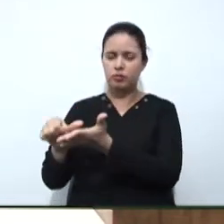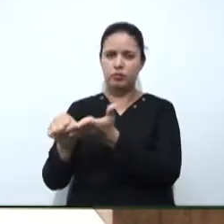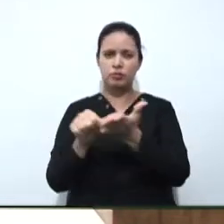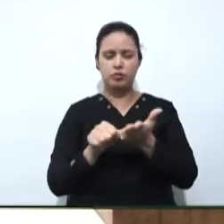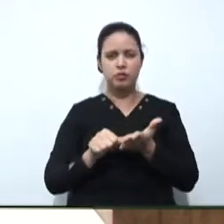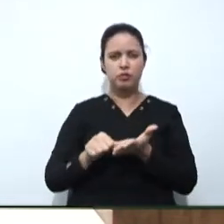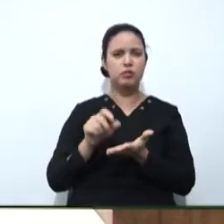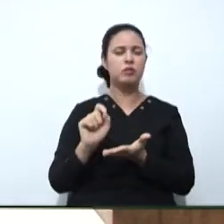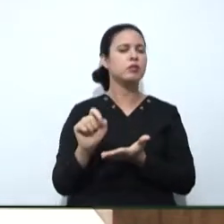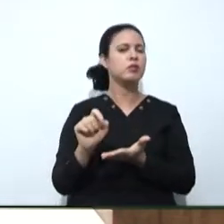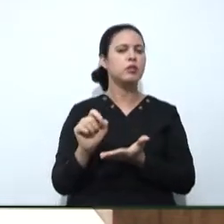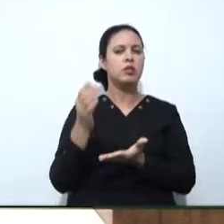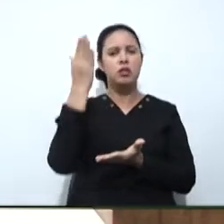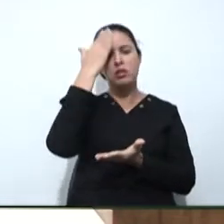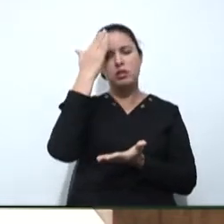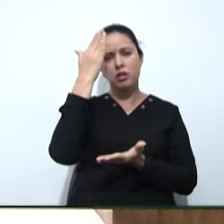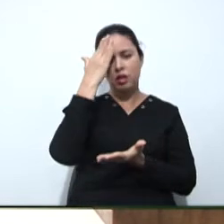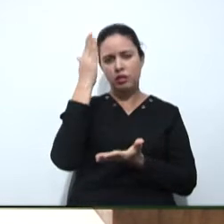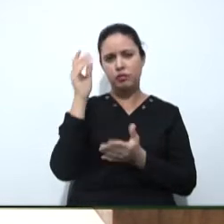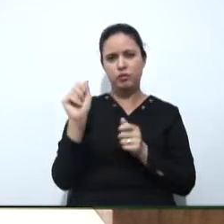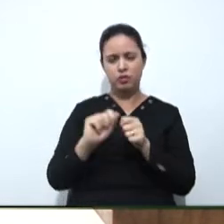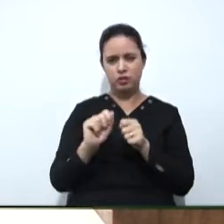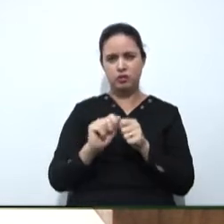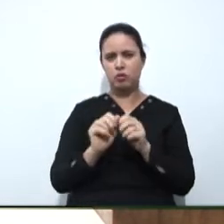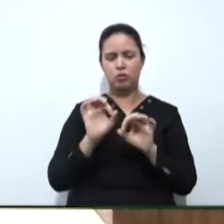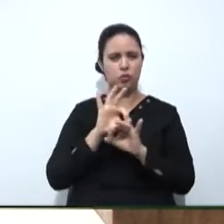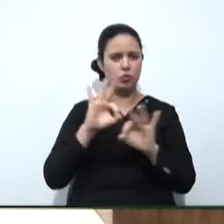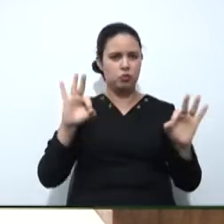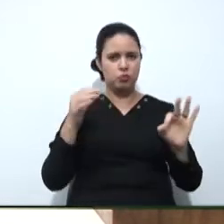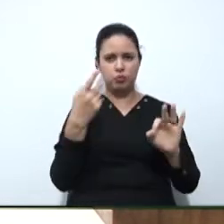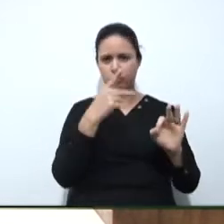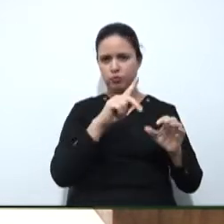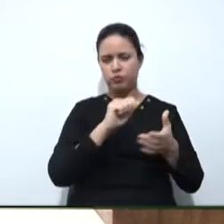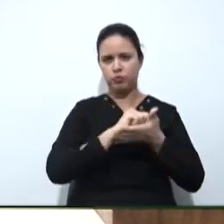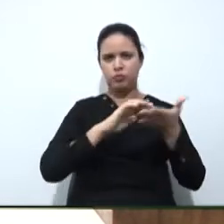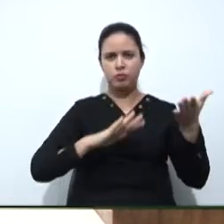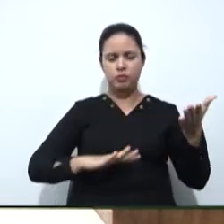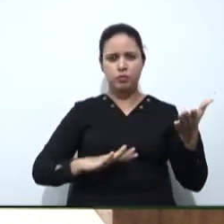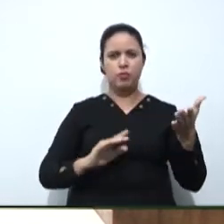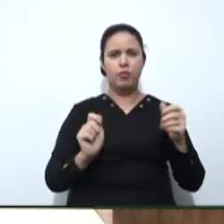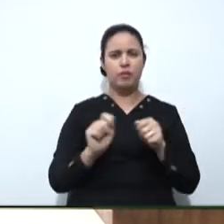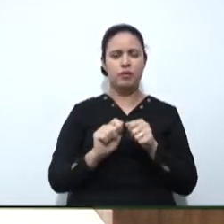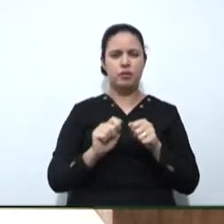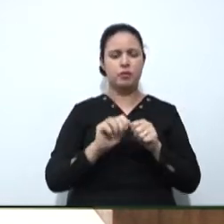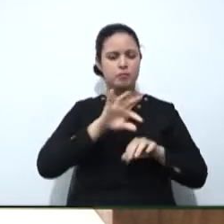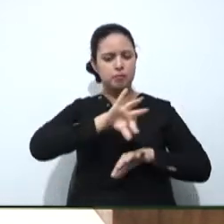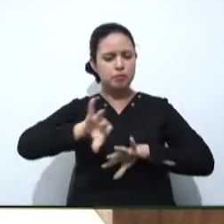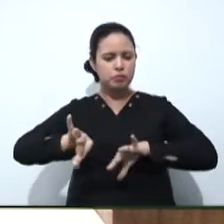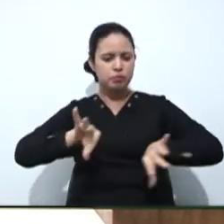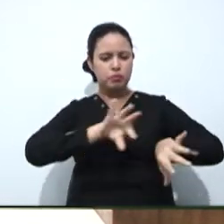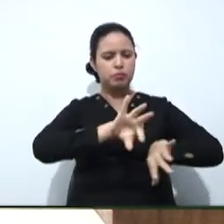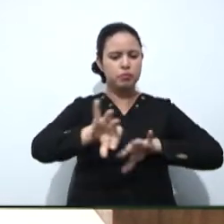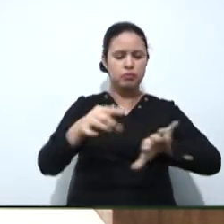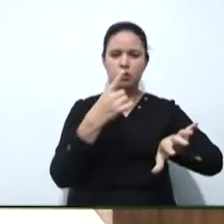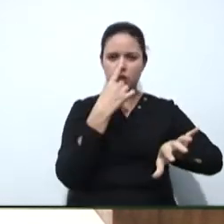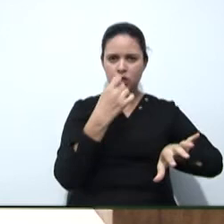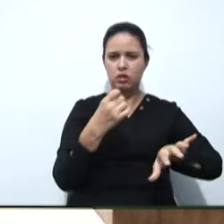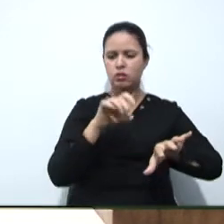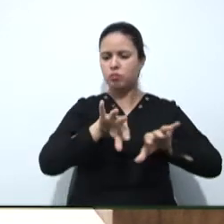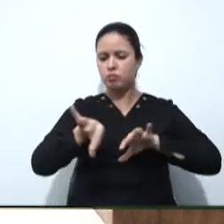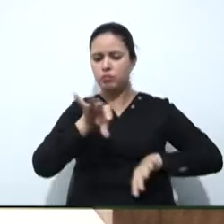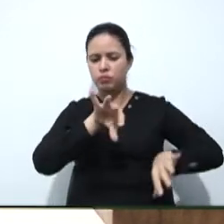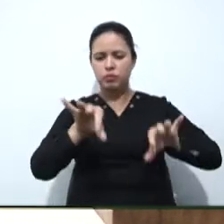além de saber executar muito bem as suas atividades, de fazer a separação, de fazer a destinação